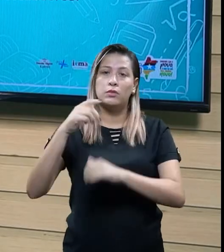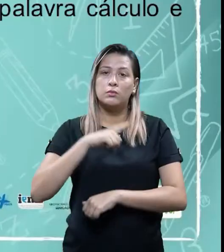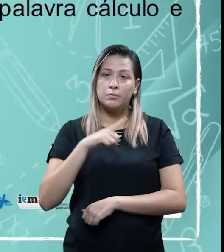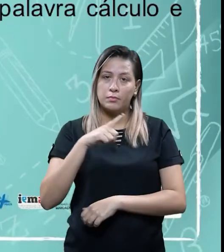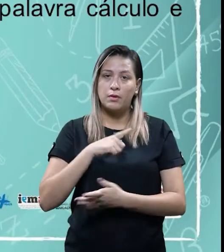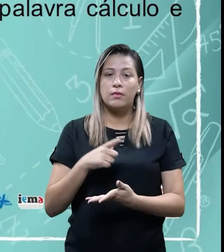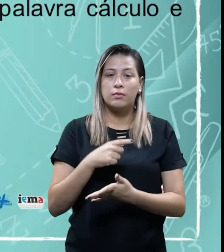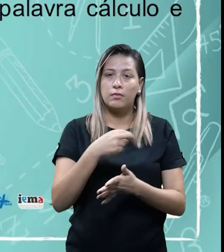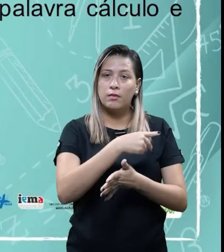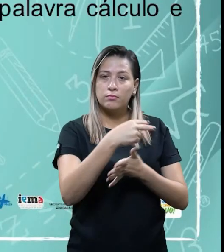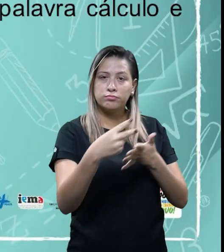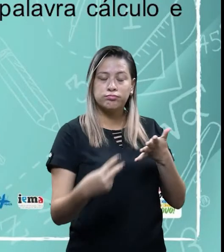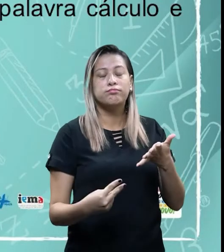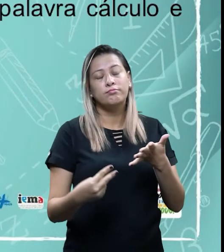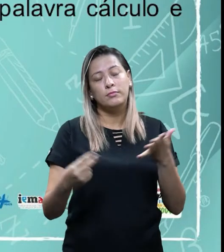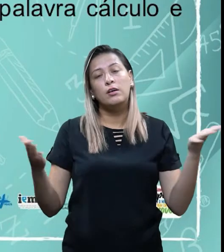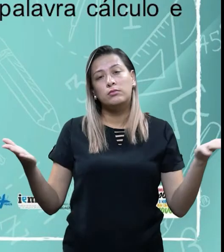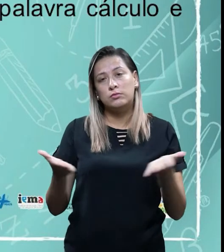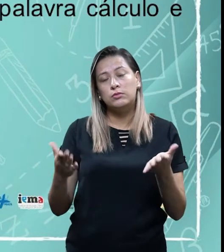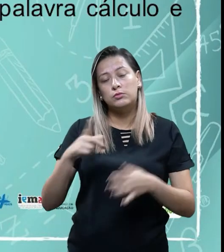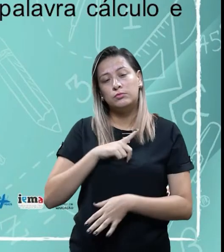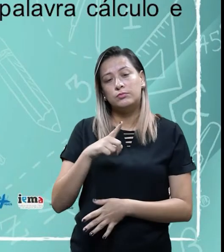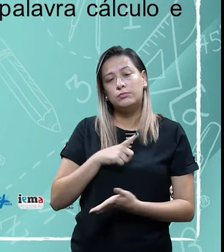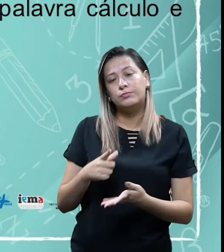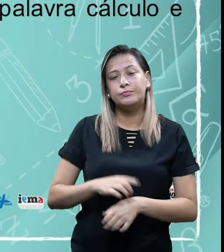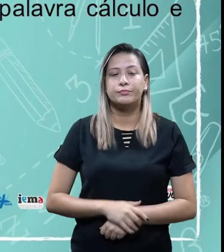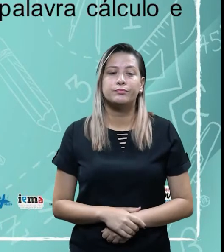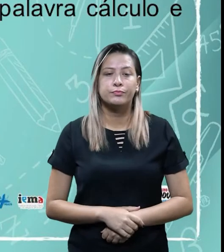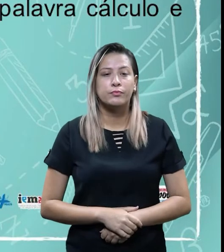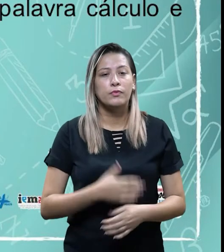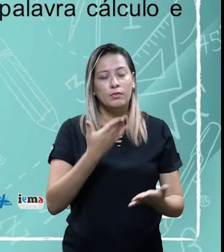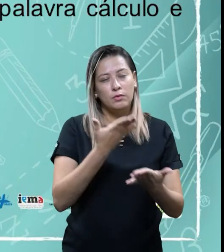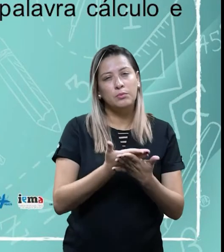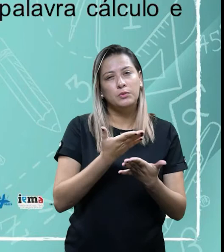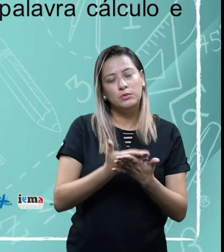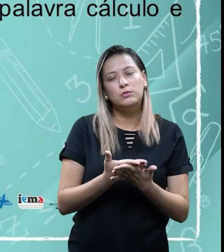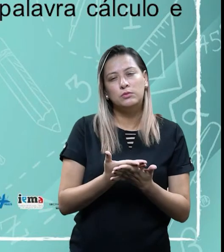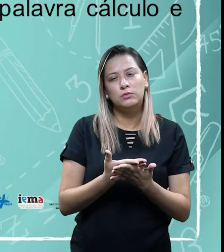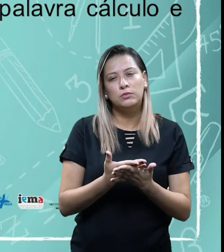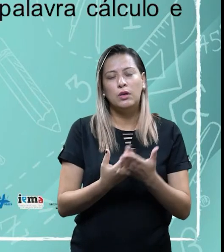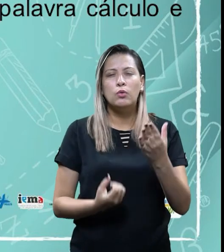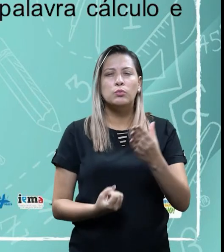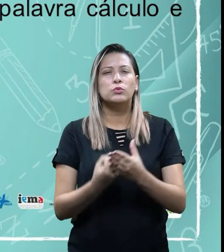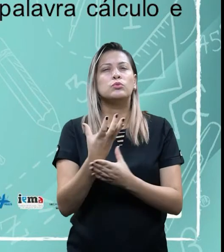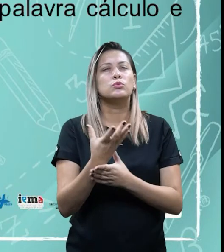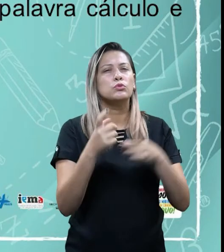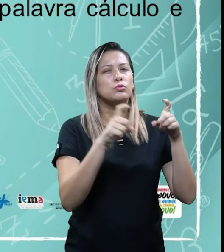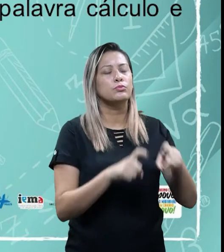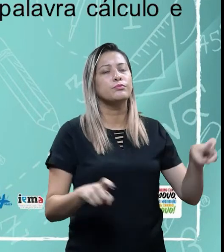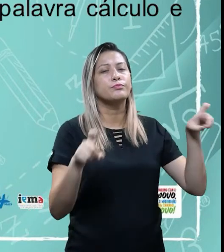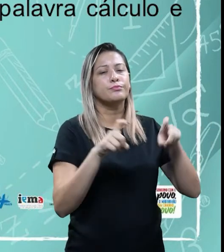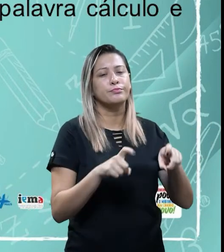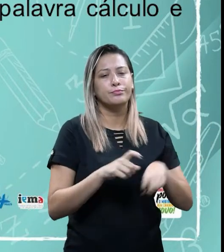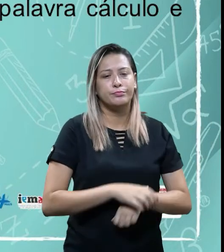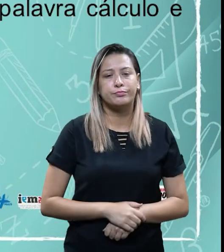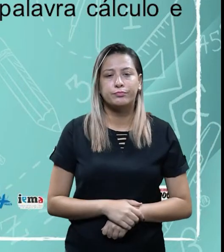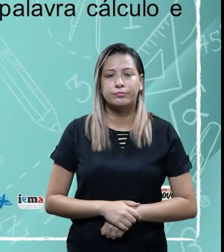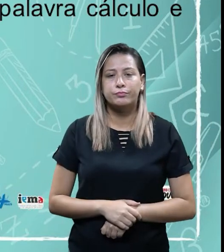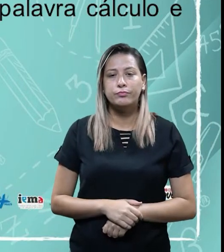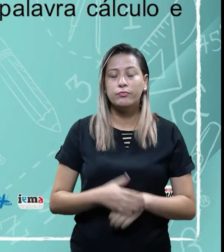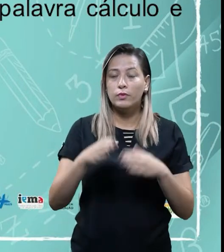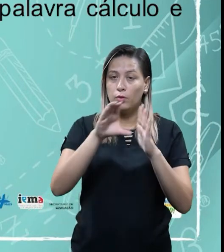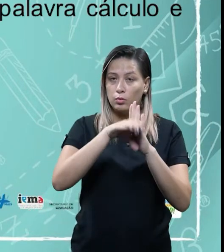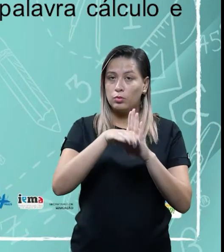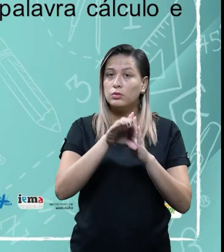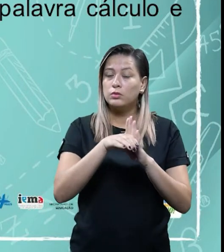hoje. Então vamos ver um pouco da origem, tá? Da história dos computadores. Conceitos fundamentais.